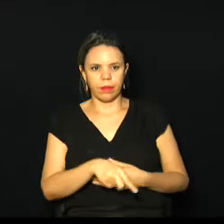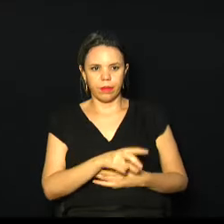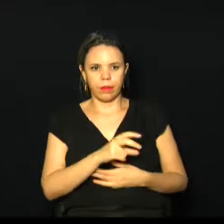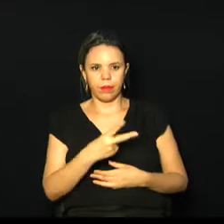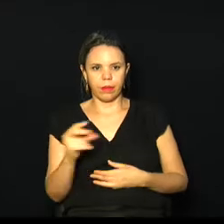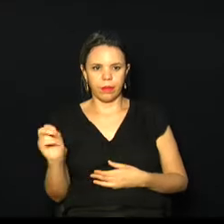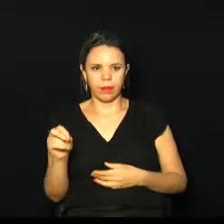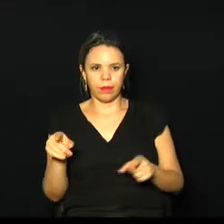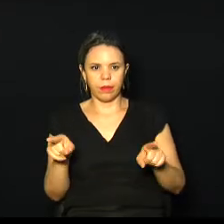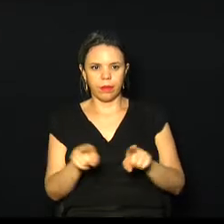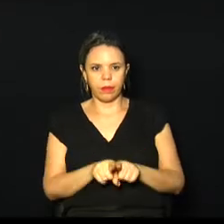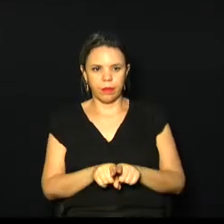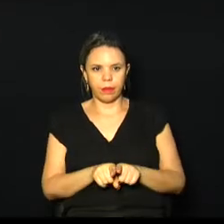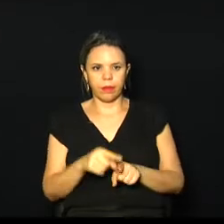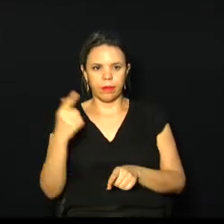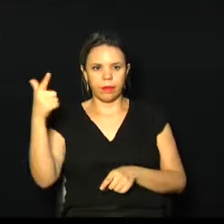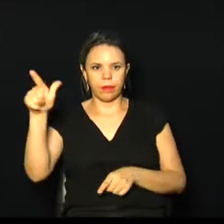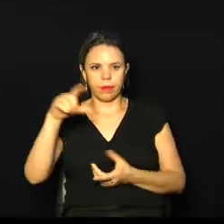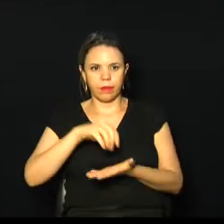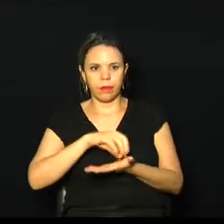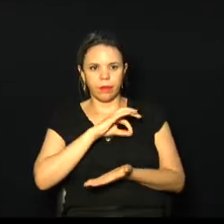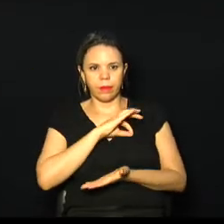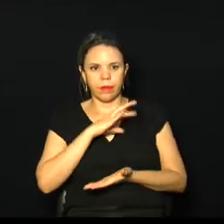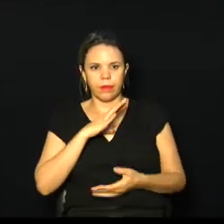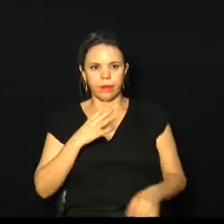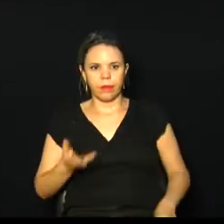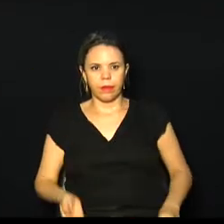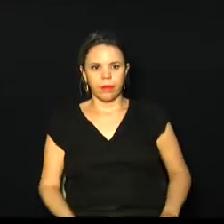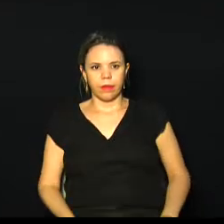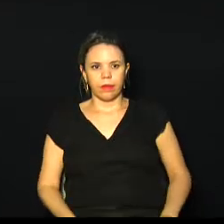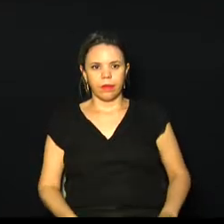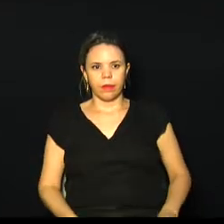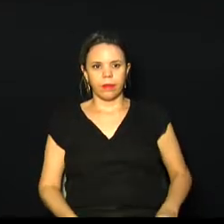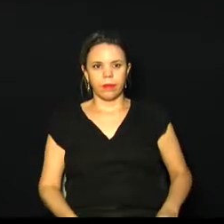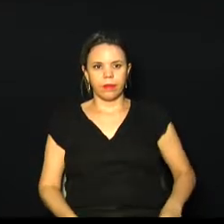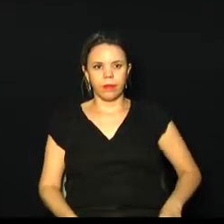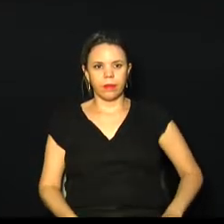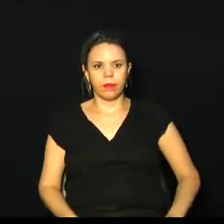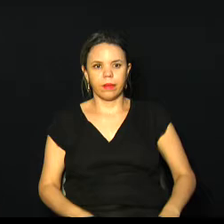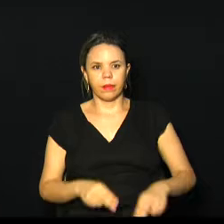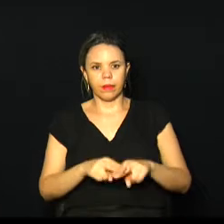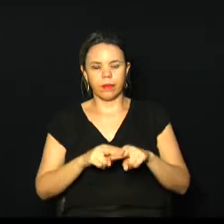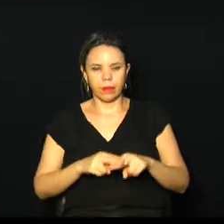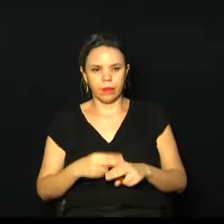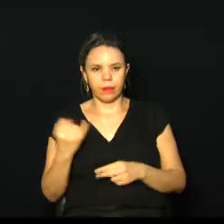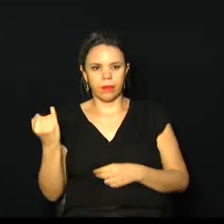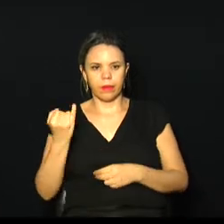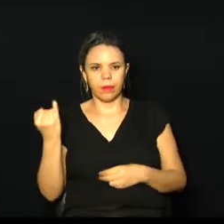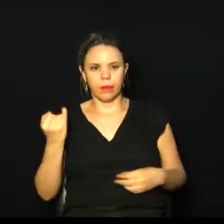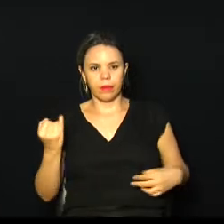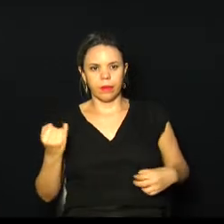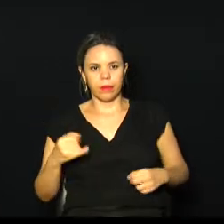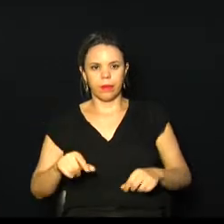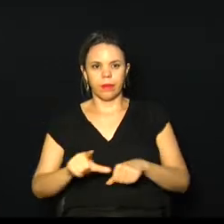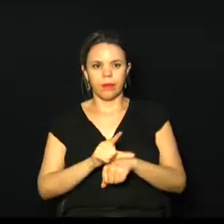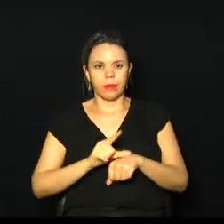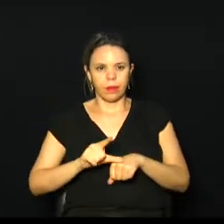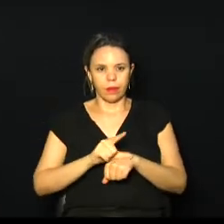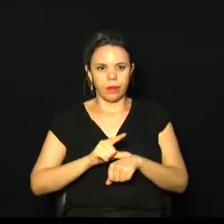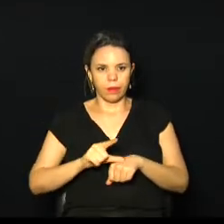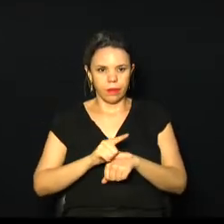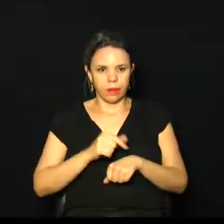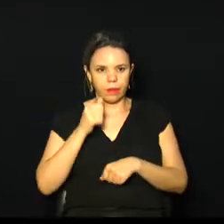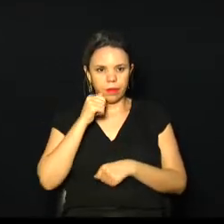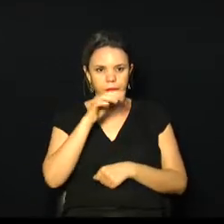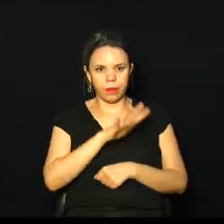menos, também da outra delegacia aqui na cidade. Por isso, a importância, então, da legislação para essas